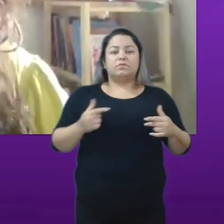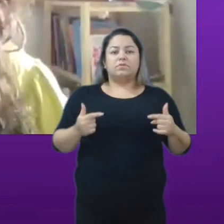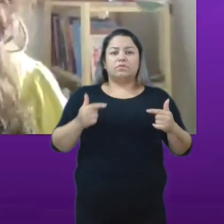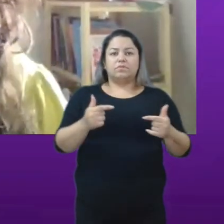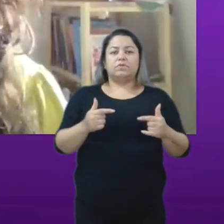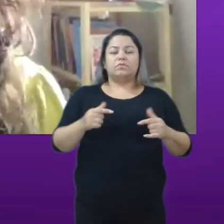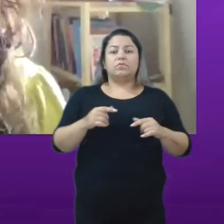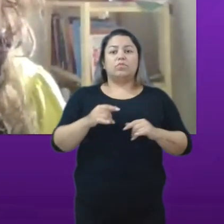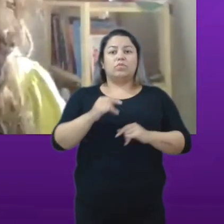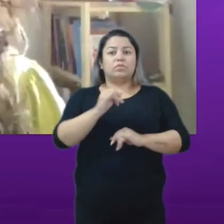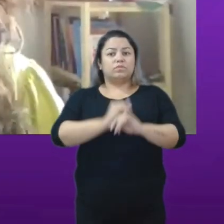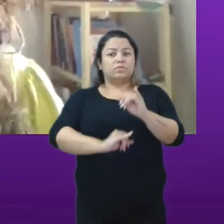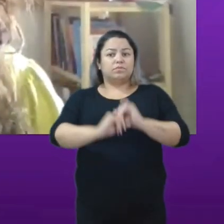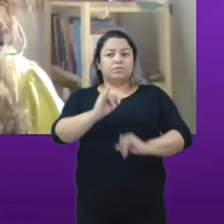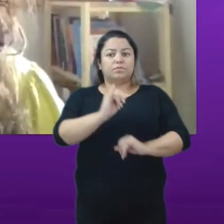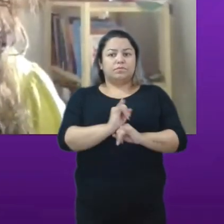digitais?